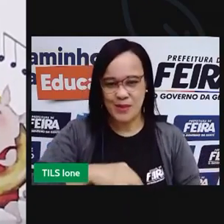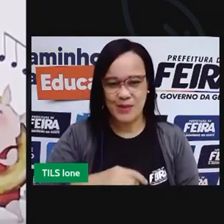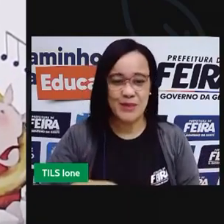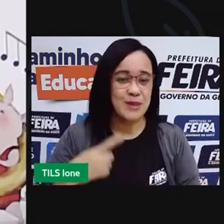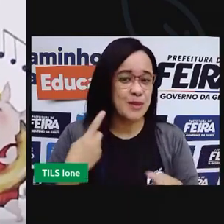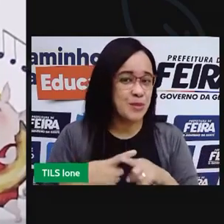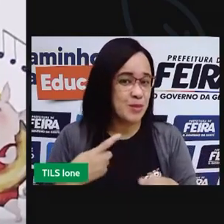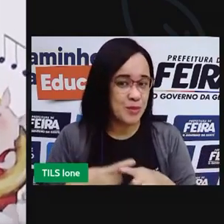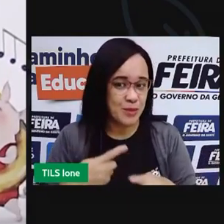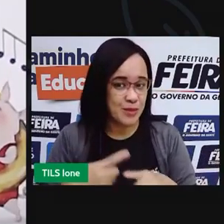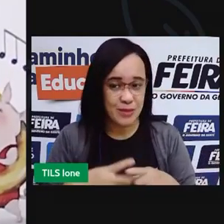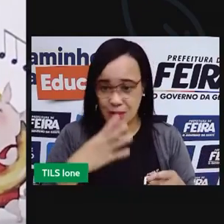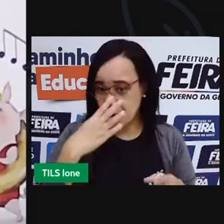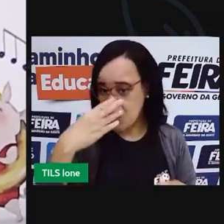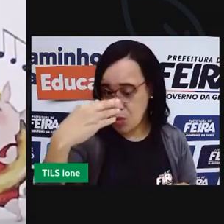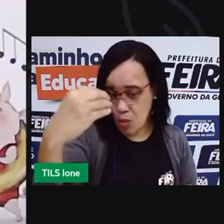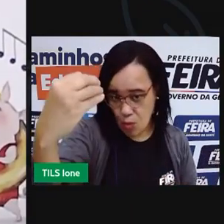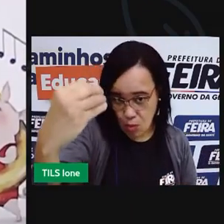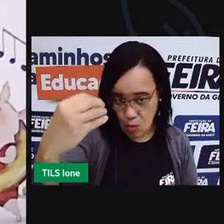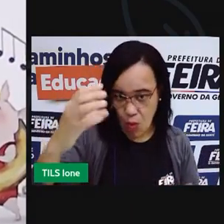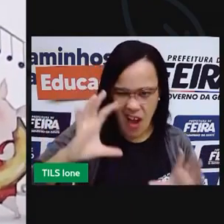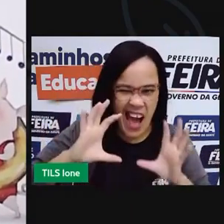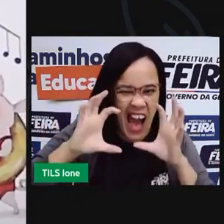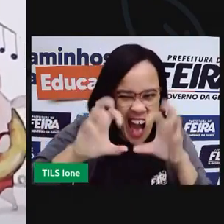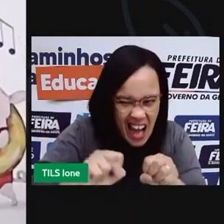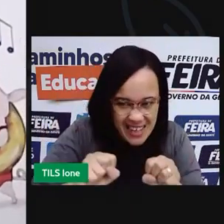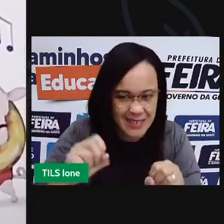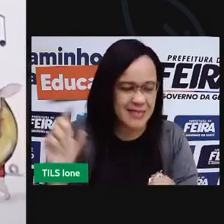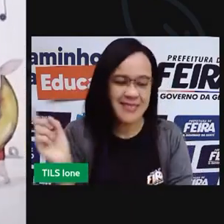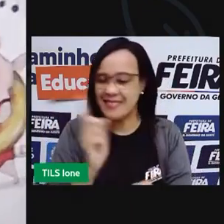porque o lobo não morde.